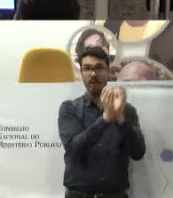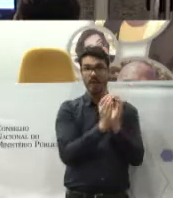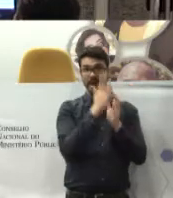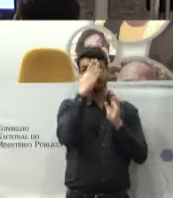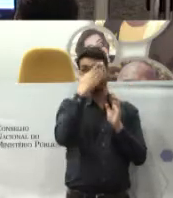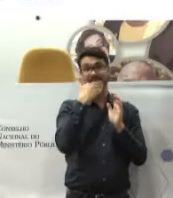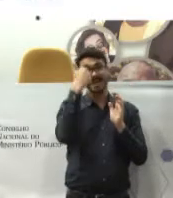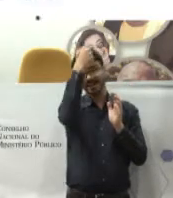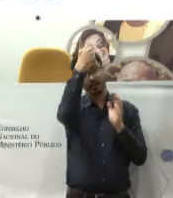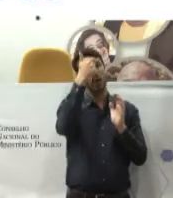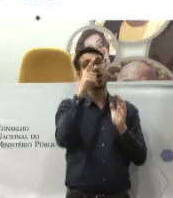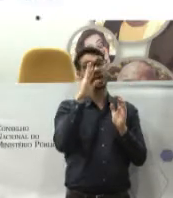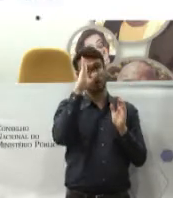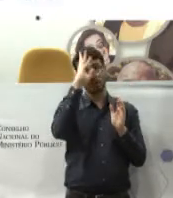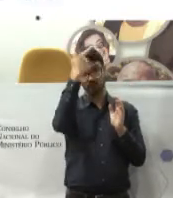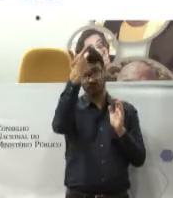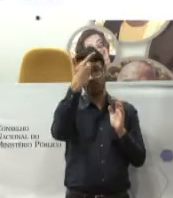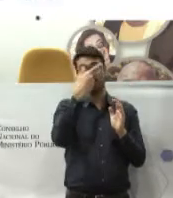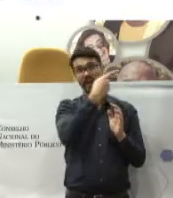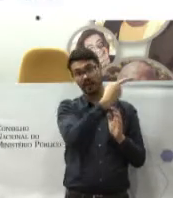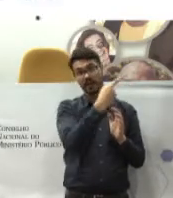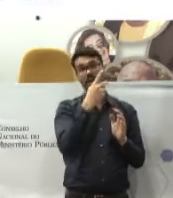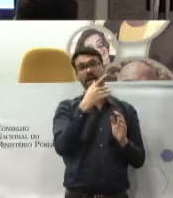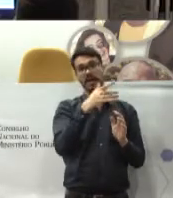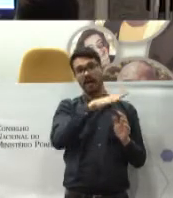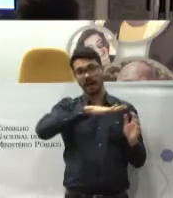relação à saúde. Obrigado a vocês.